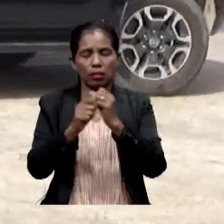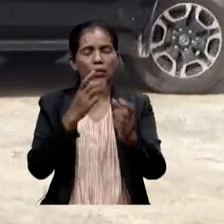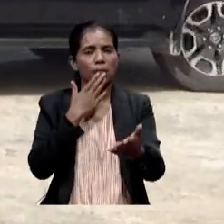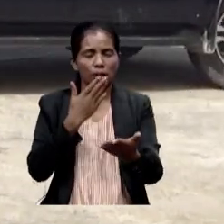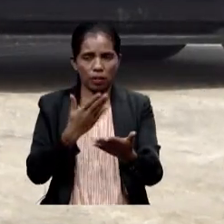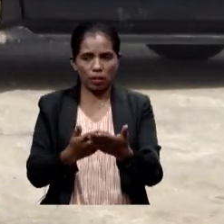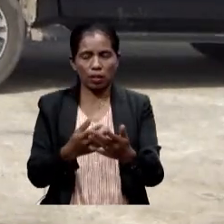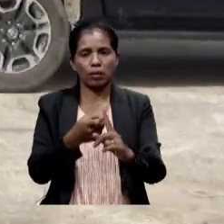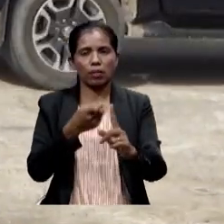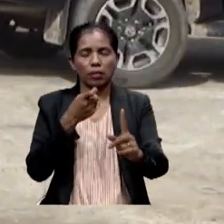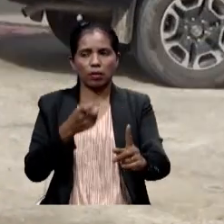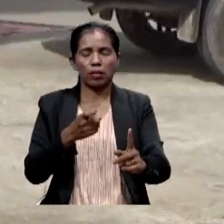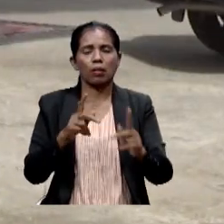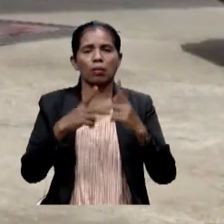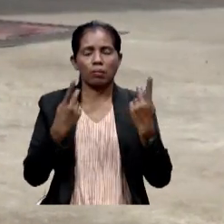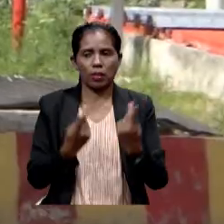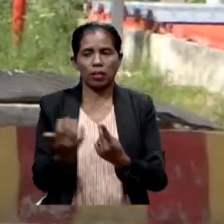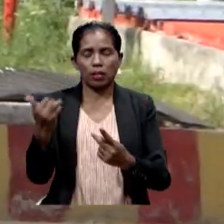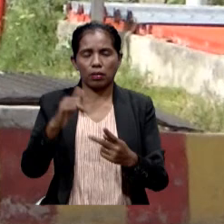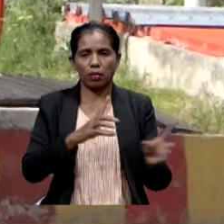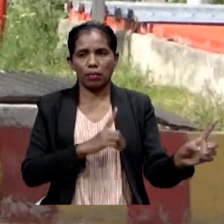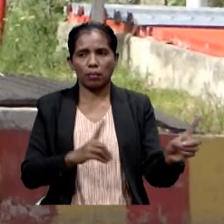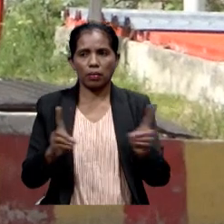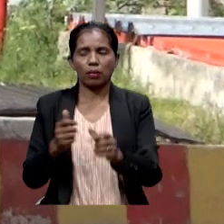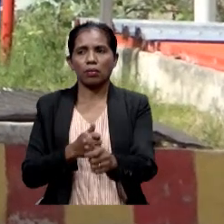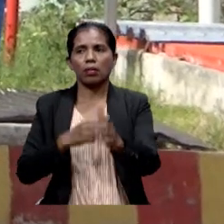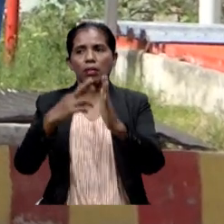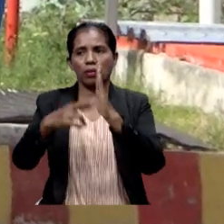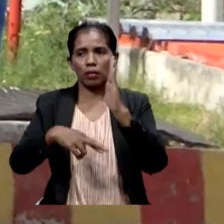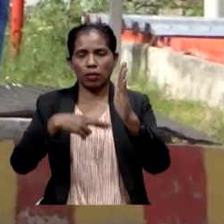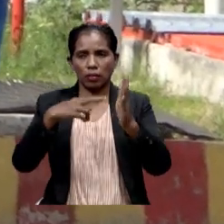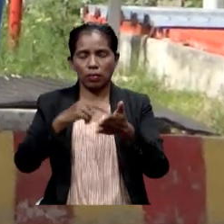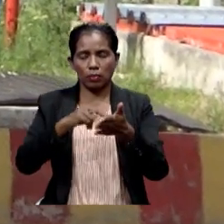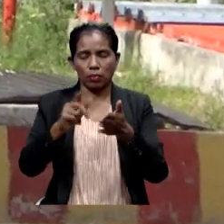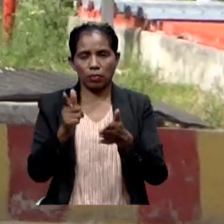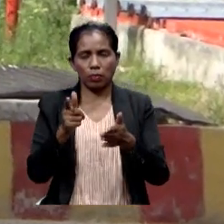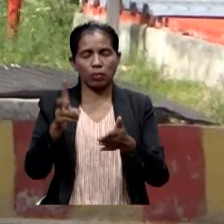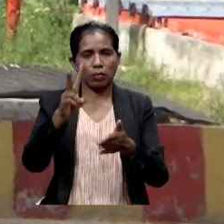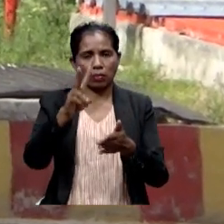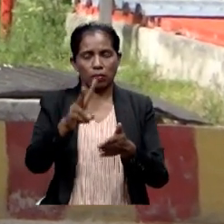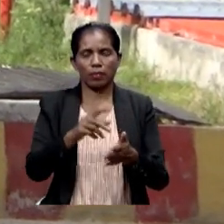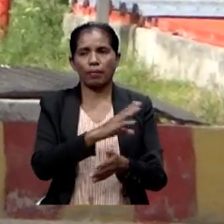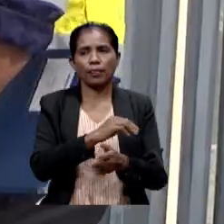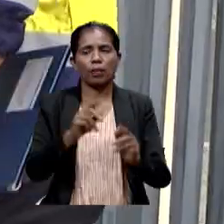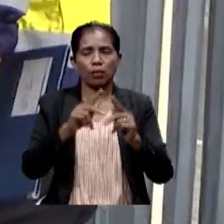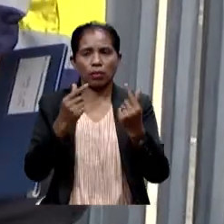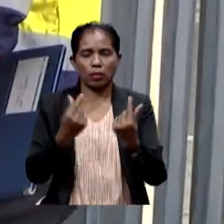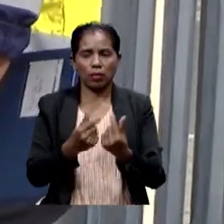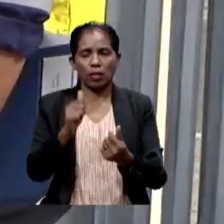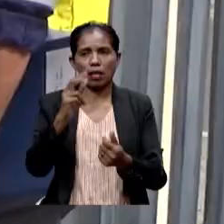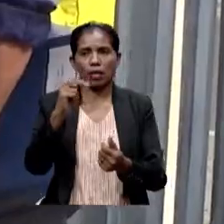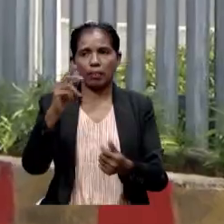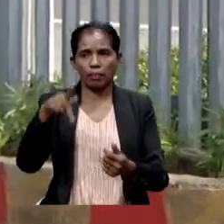Neve recomenda ona ba companhia SIRA hodi implementa tu regulamento número 202 barra ring ronolo. Equipa técnico ANPM SIRA